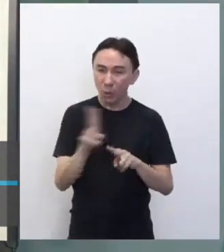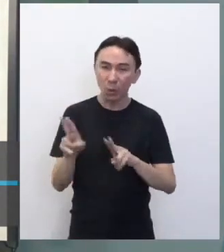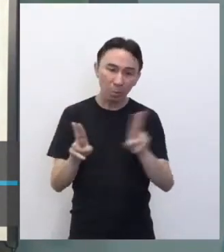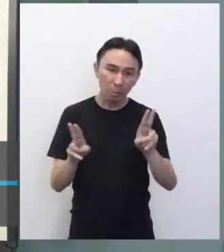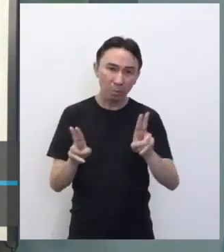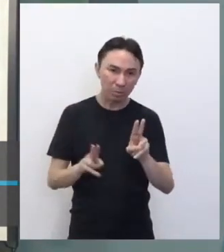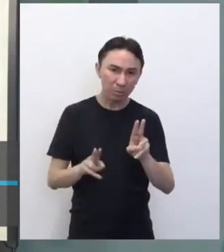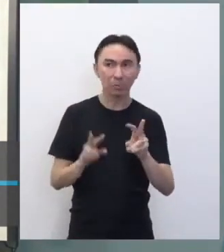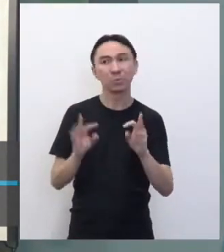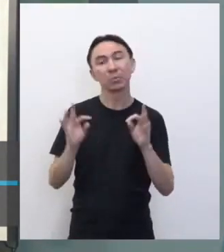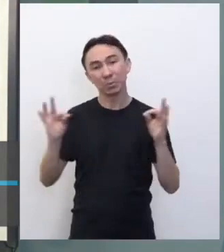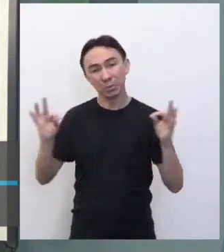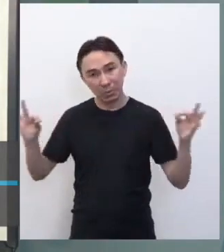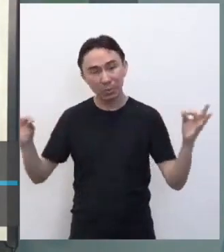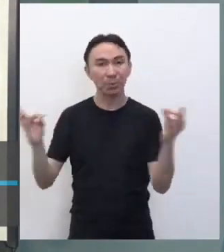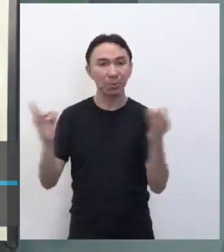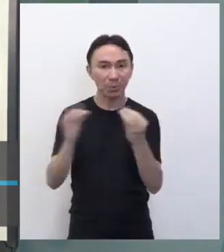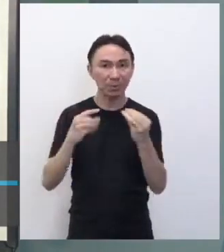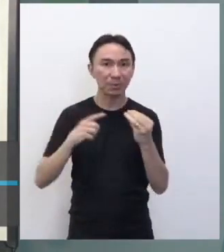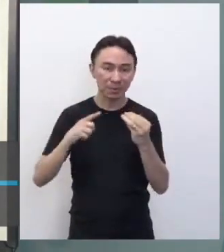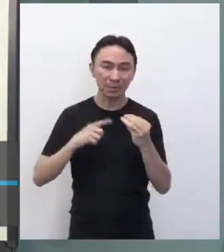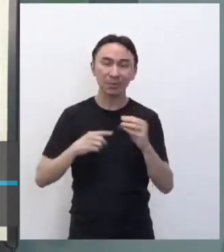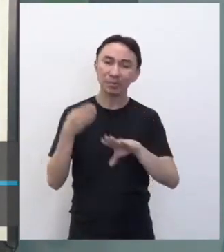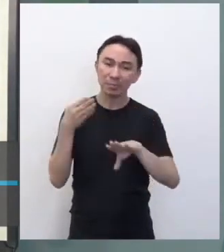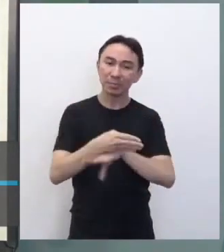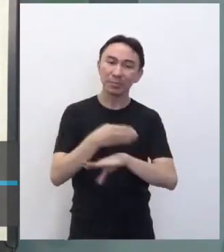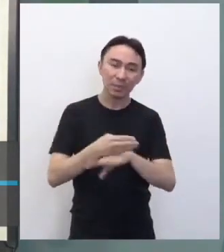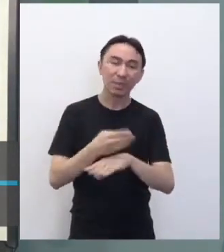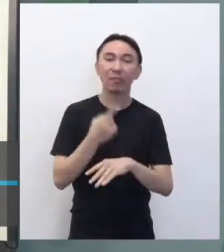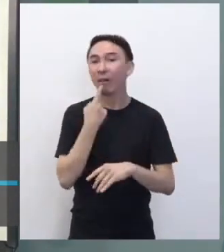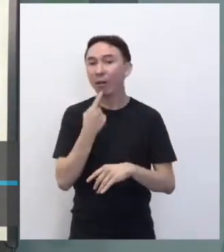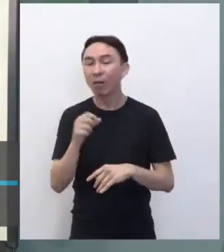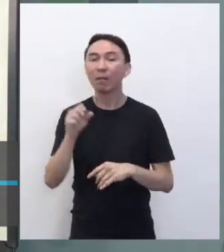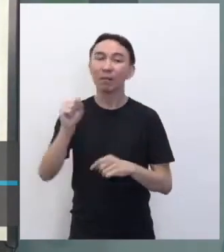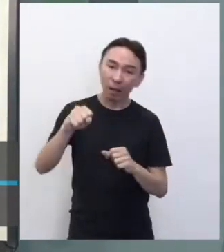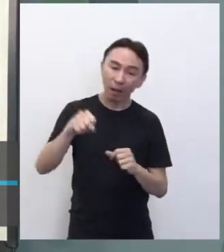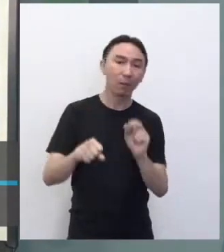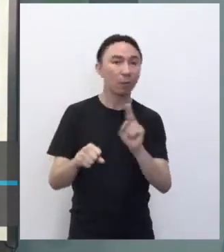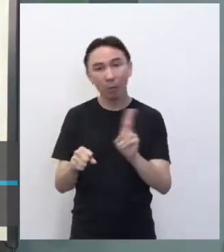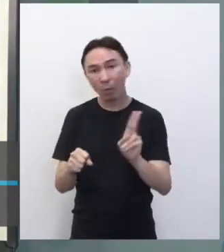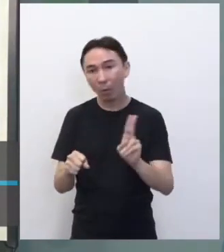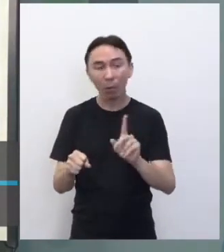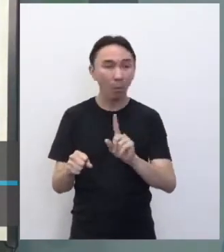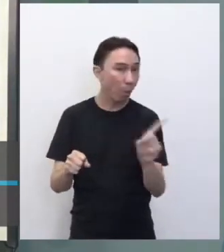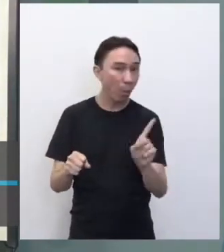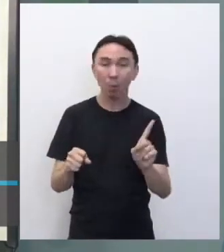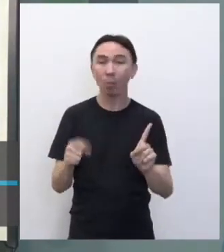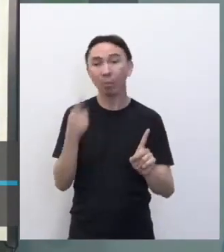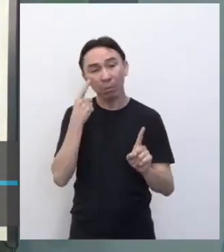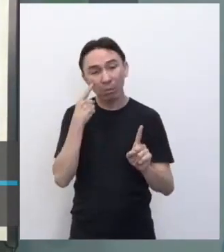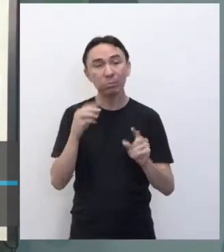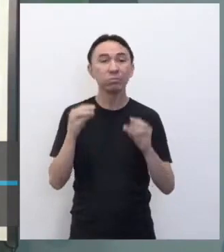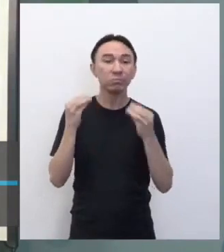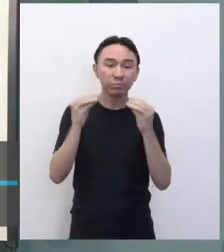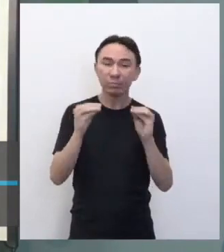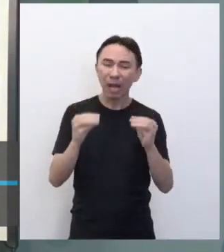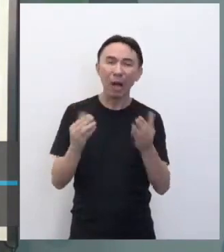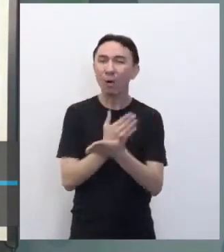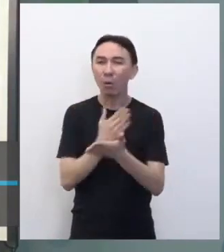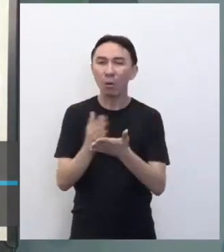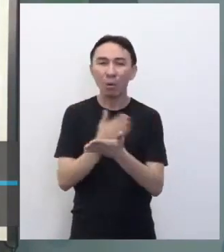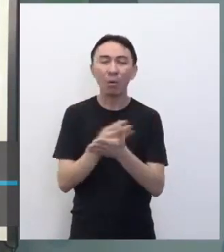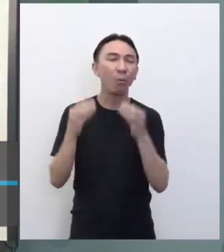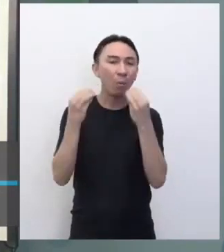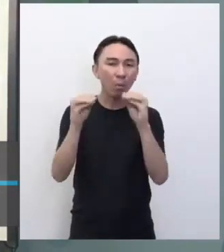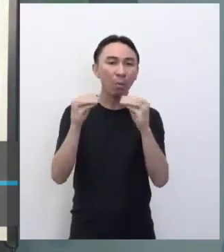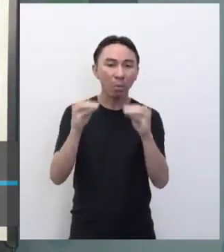agradece a todos que participaram, né? Quem falou yes, quem falou no. Mas a gente sempre destaca aqueles que conseguiram colocar uma resposta maior, mais